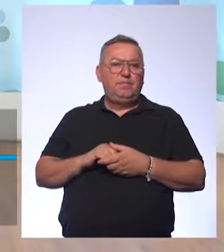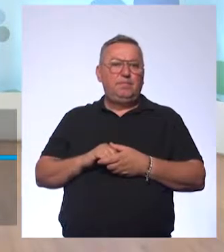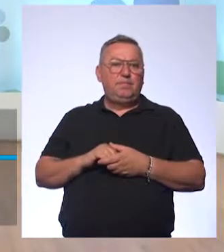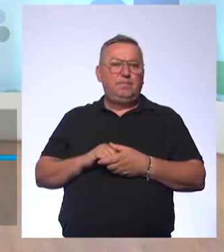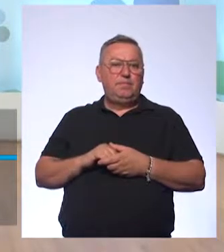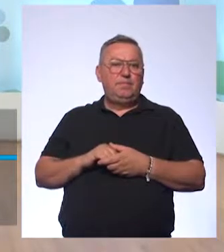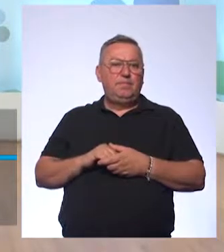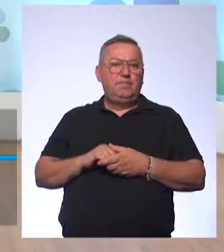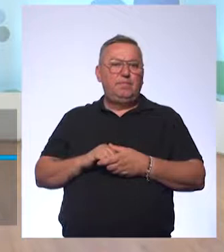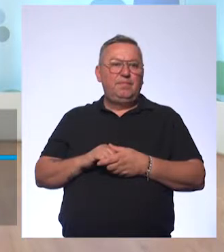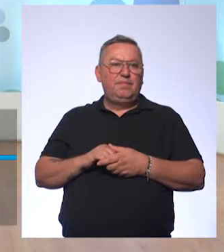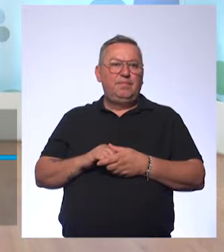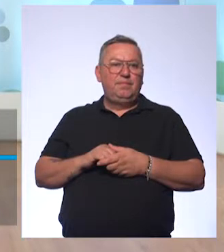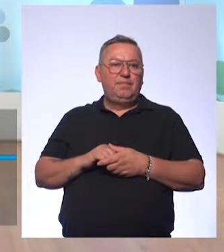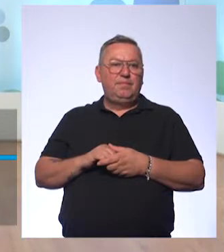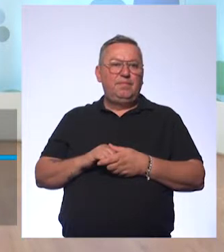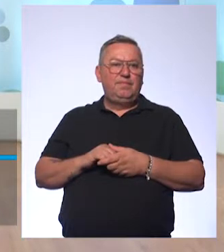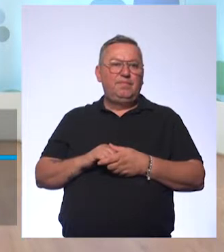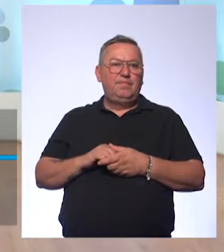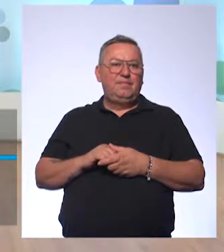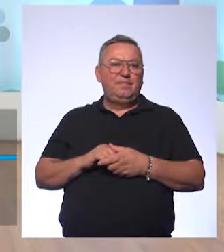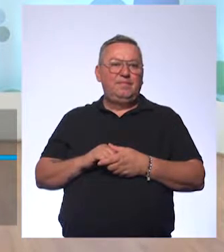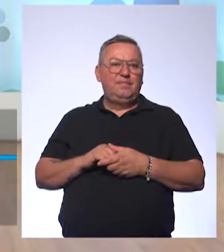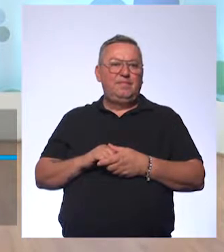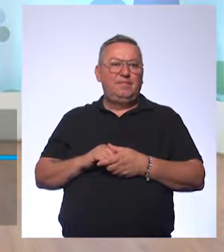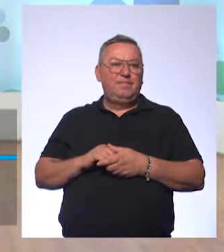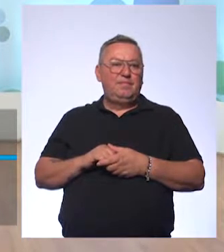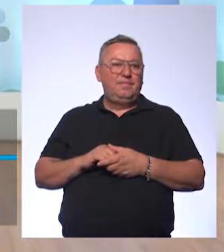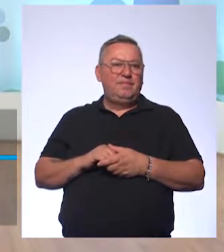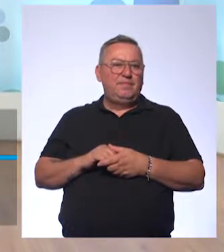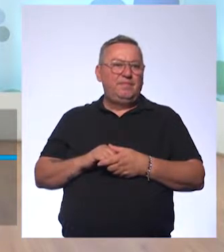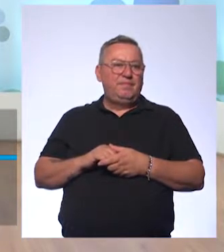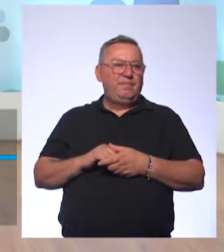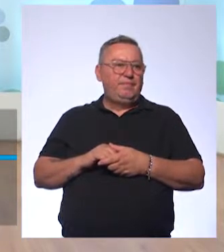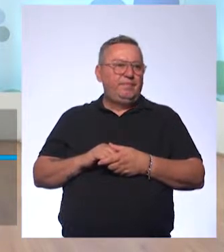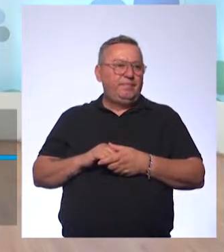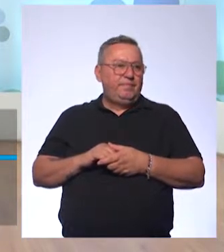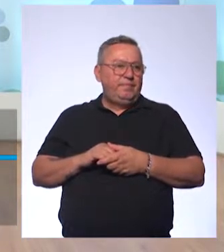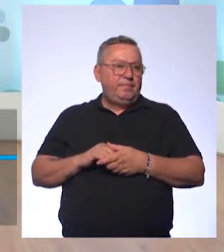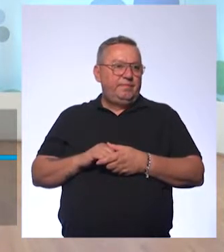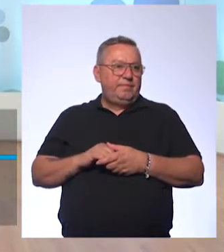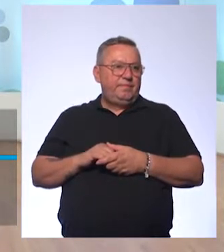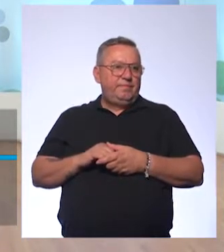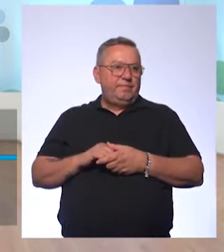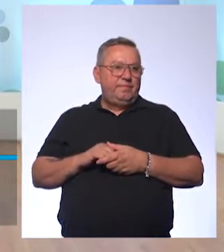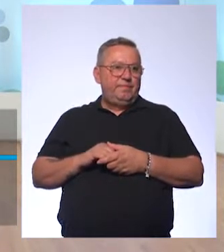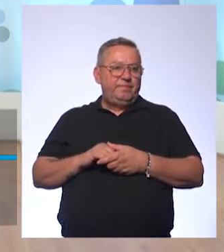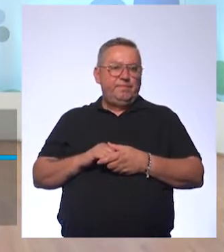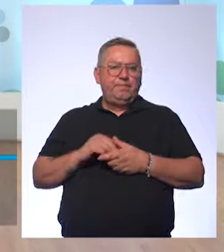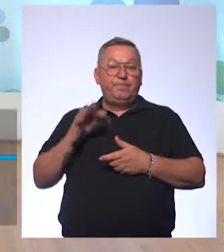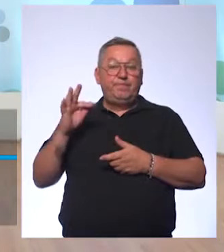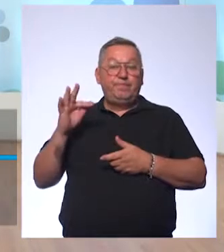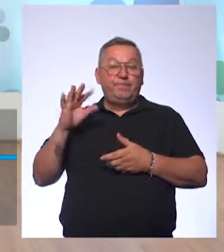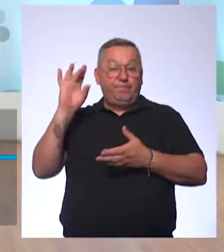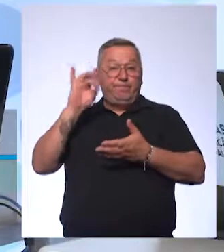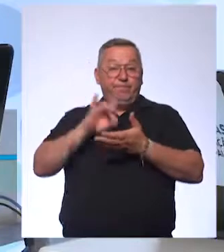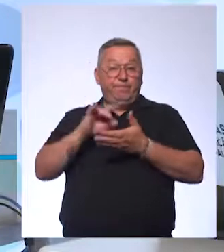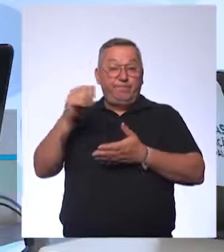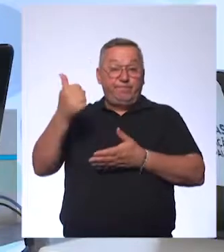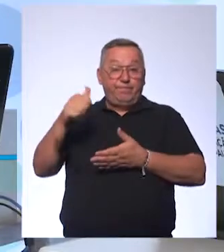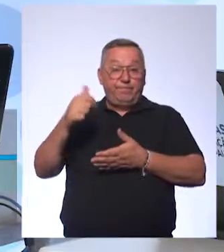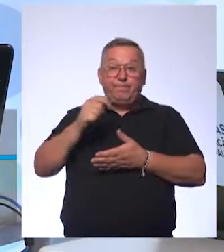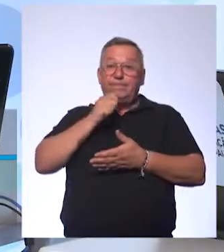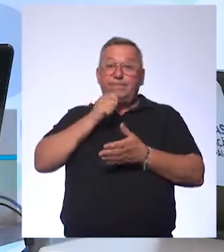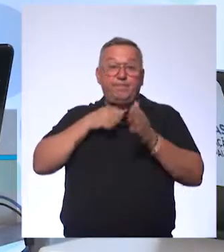não foi? Foi. Do aluno Felipe? Foi. Não foi? Acho que não. Pode ler, Lê. Vamos lá. Fato. São 11 horas e ele